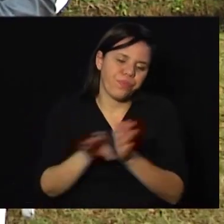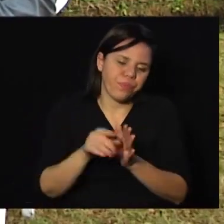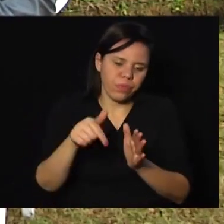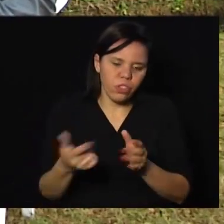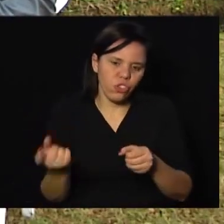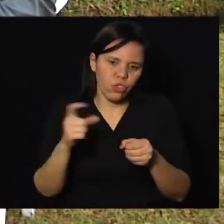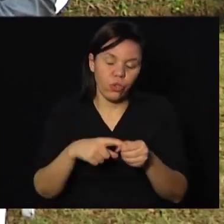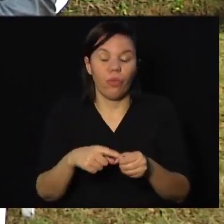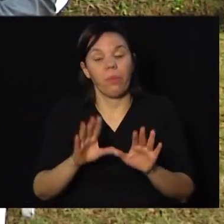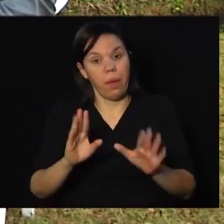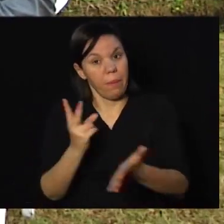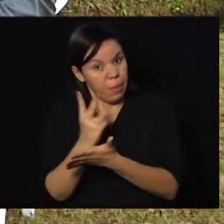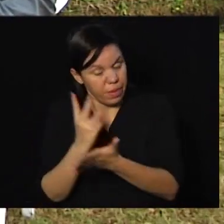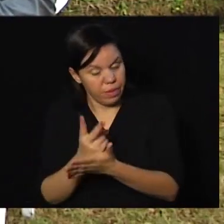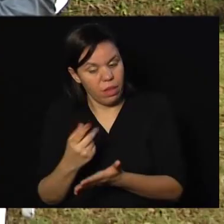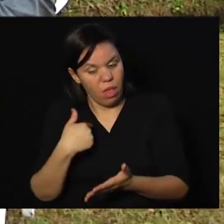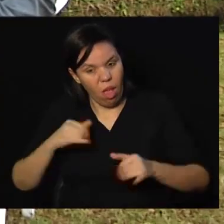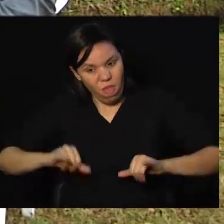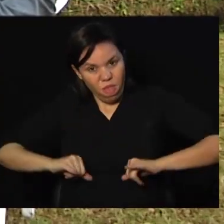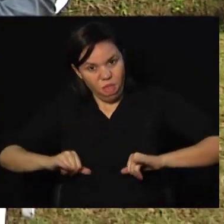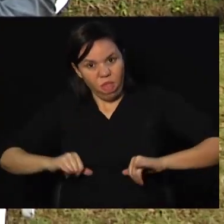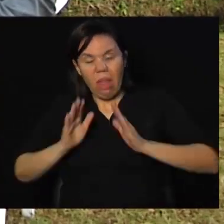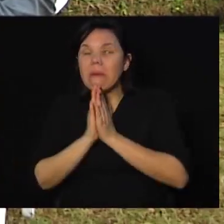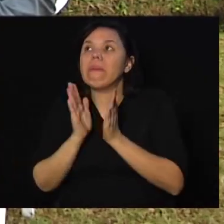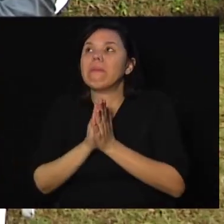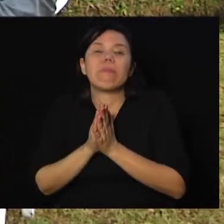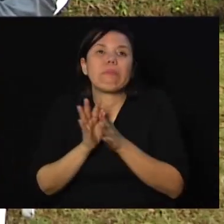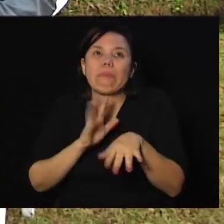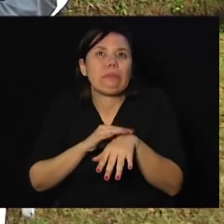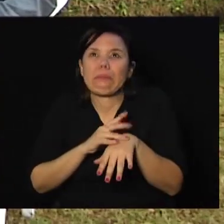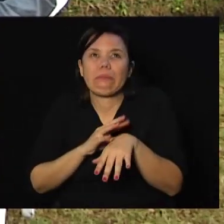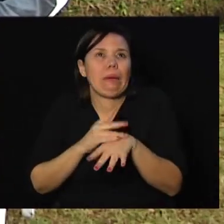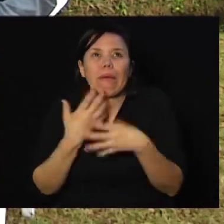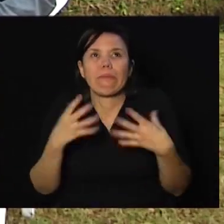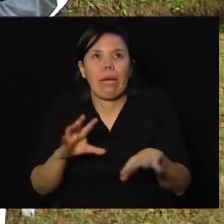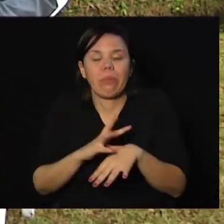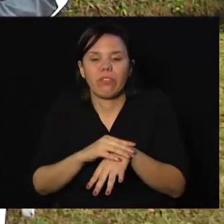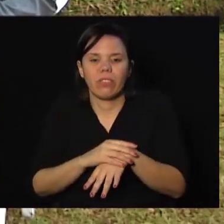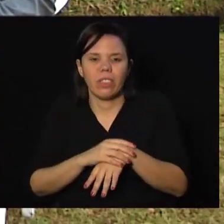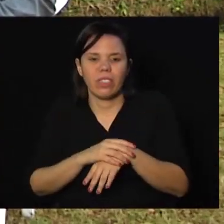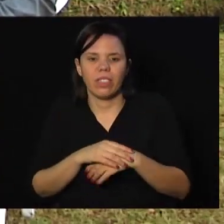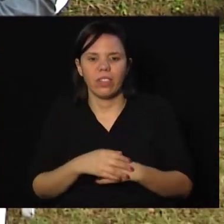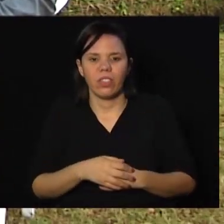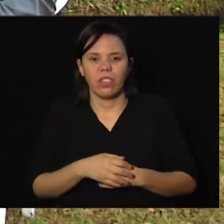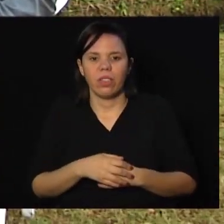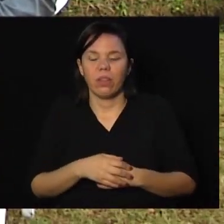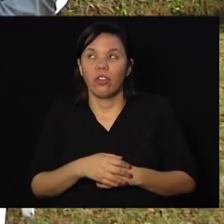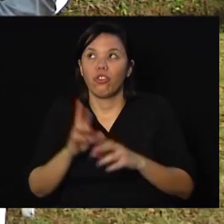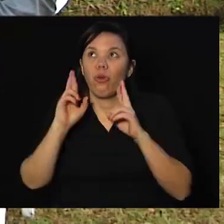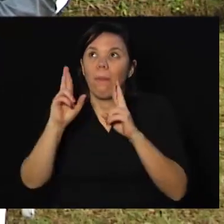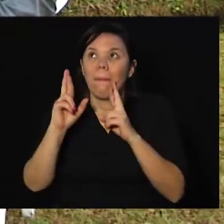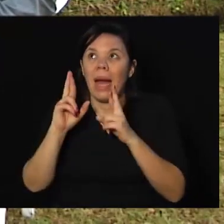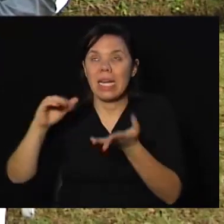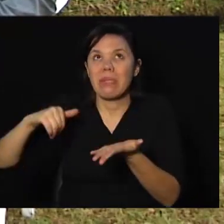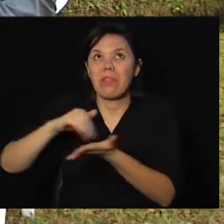sofri bastante, né. Eu cheguei até a rezar para eu machucar Que isso? e retornar para cá, para que eu fosse dispensado,